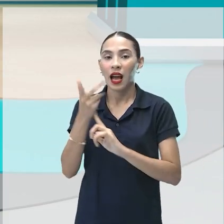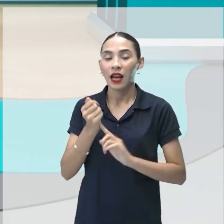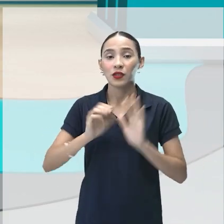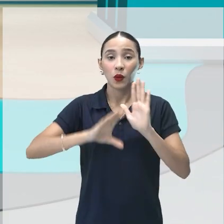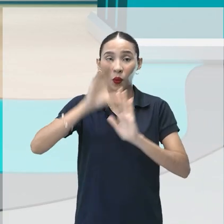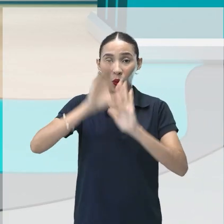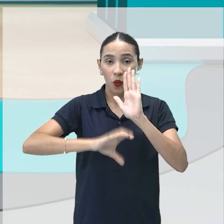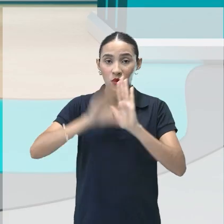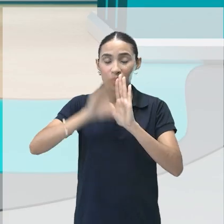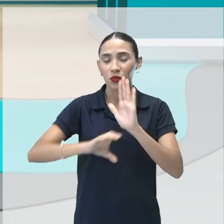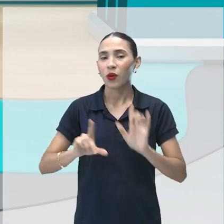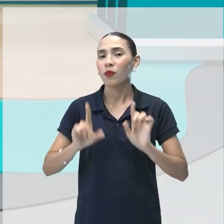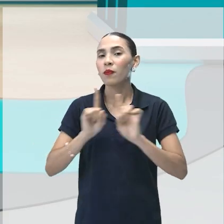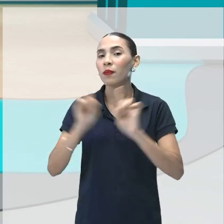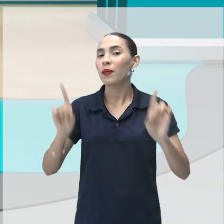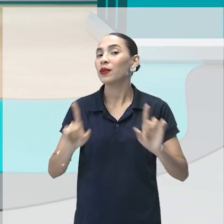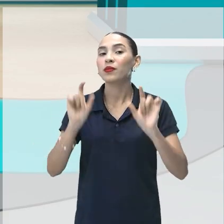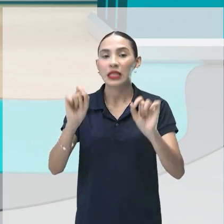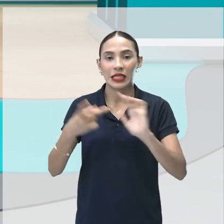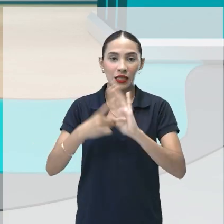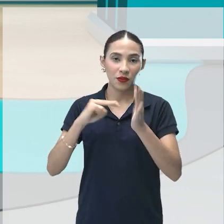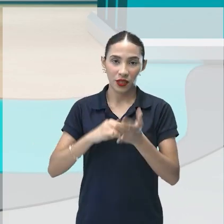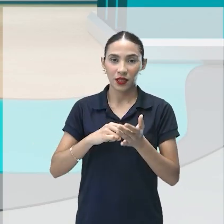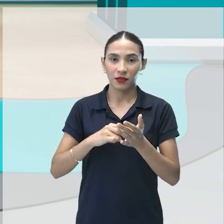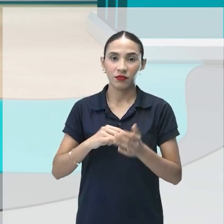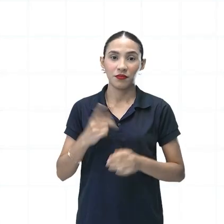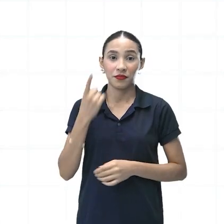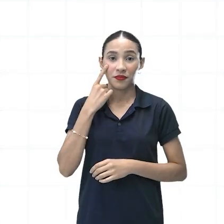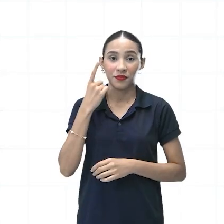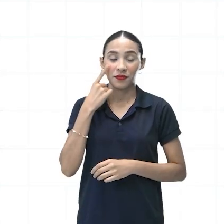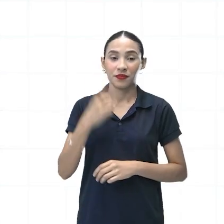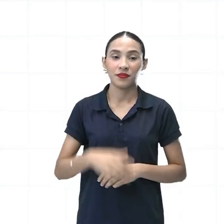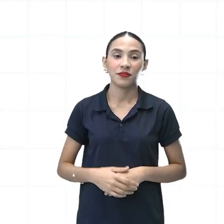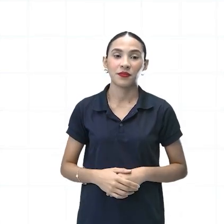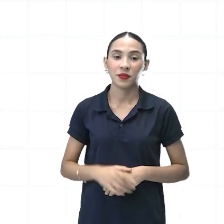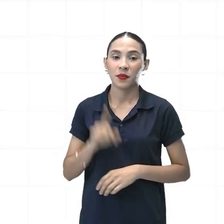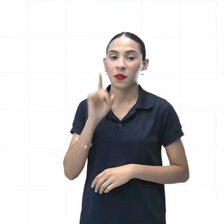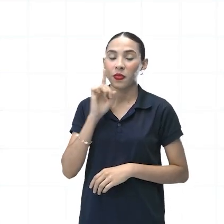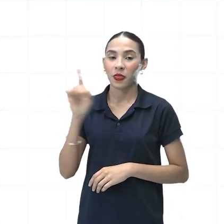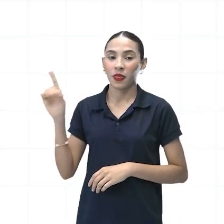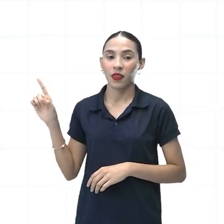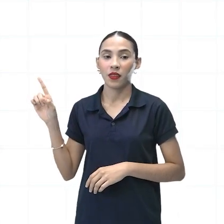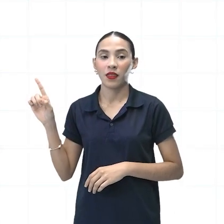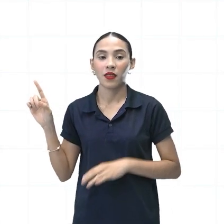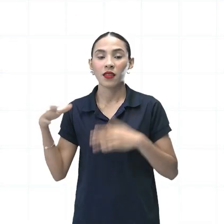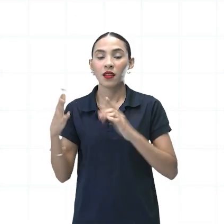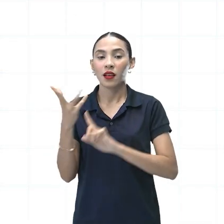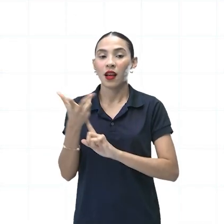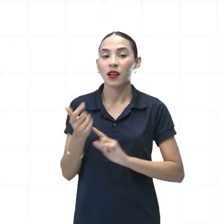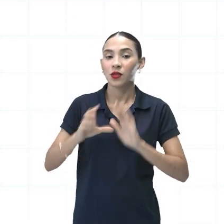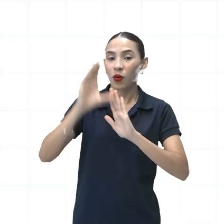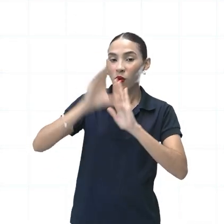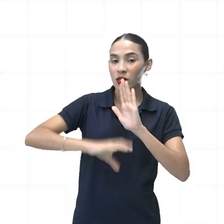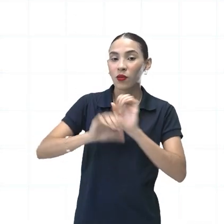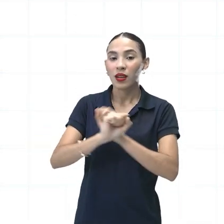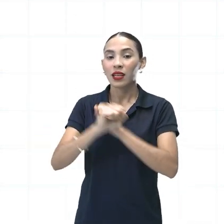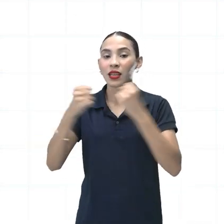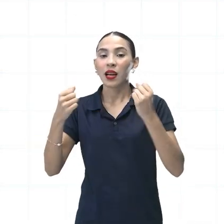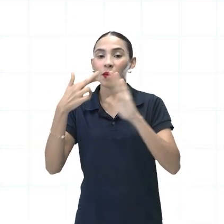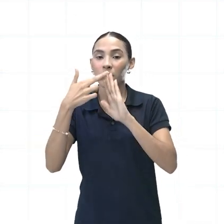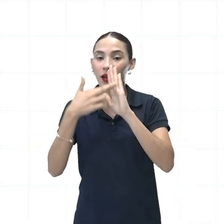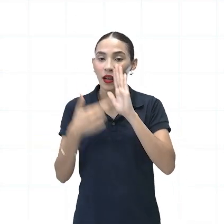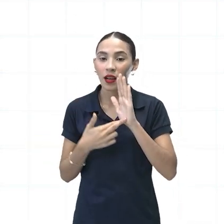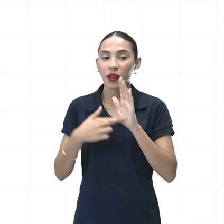conceitual. E aí, o que seria essa arte conceitual? Vamos ver? Então, a arte conceitual quebra padrões,